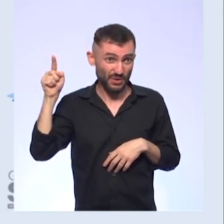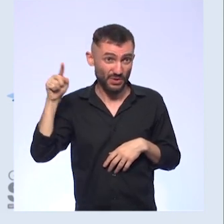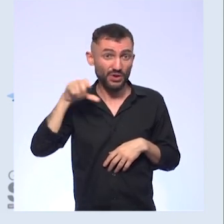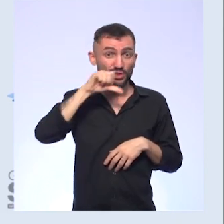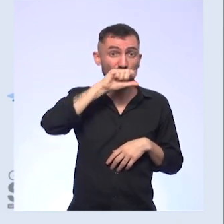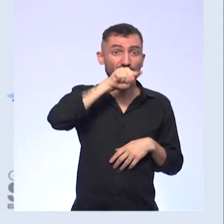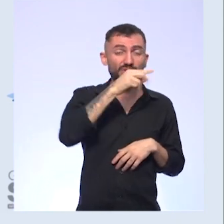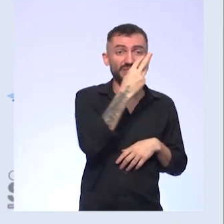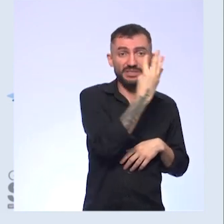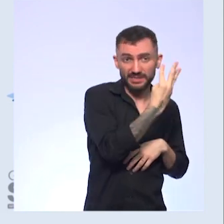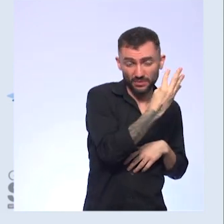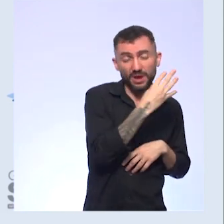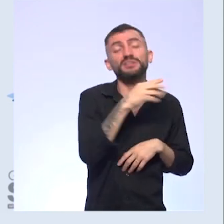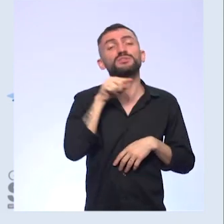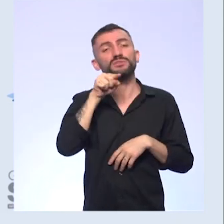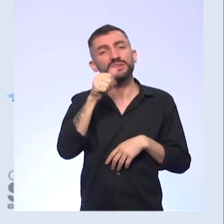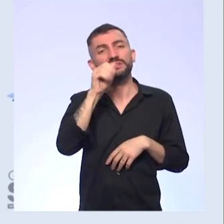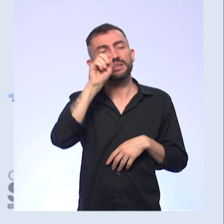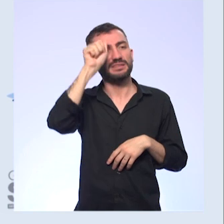9,34